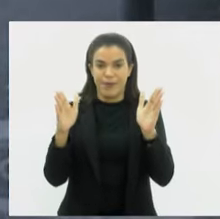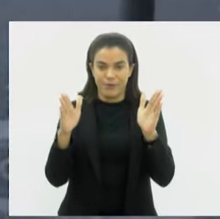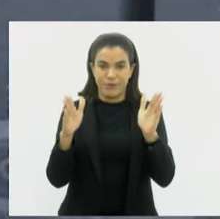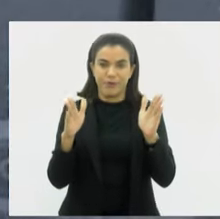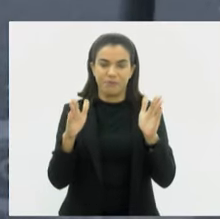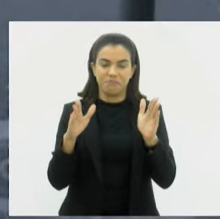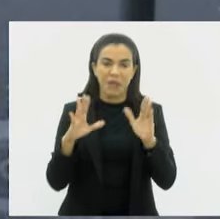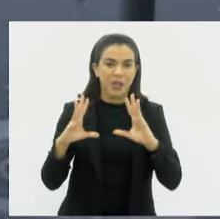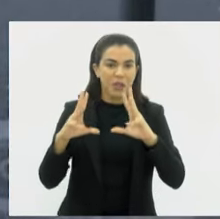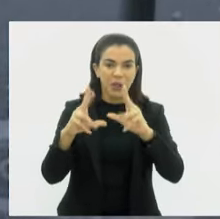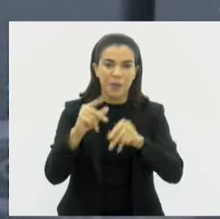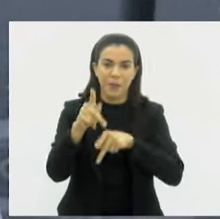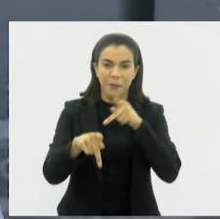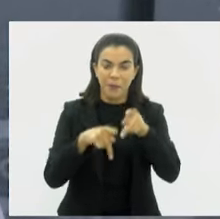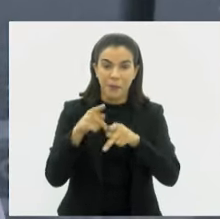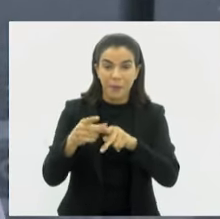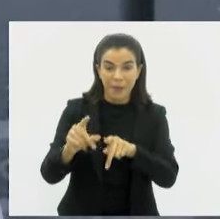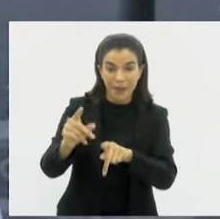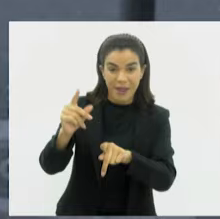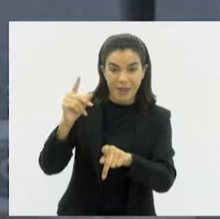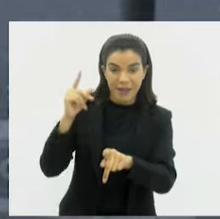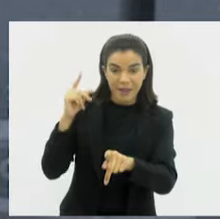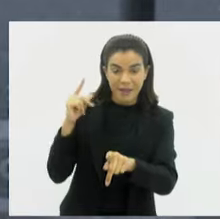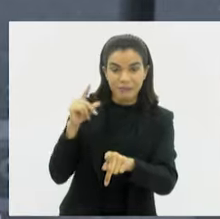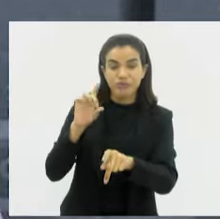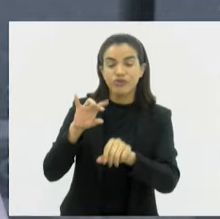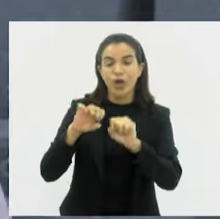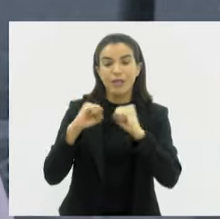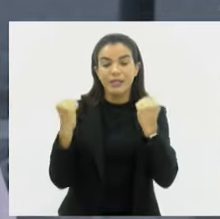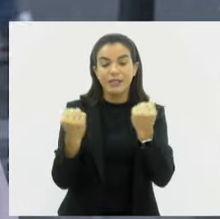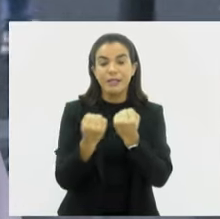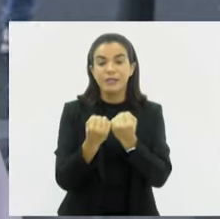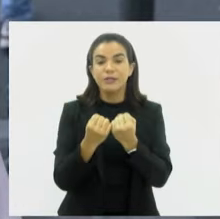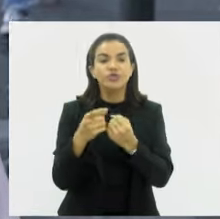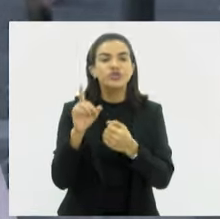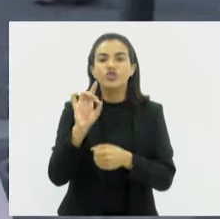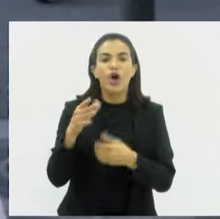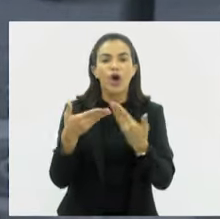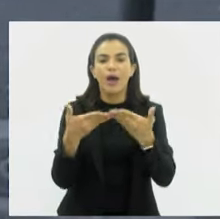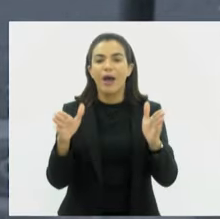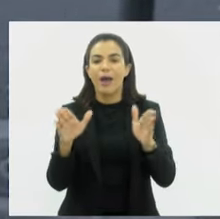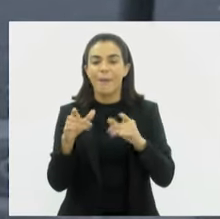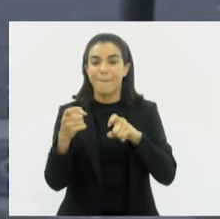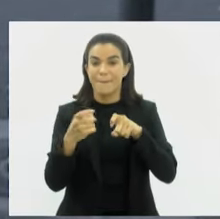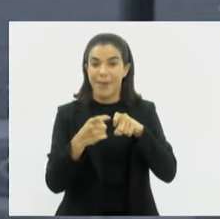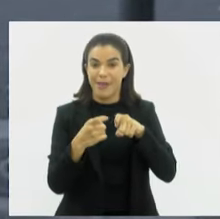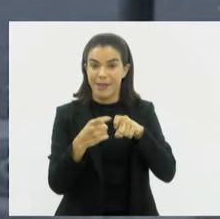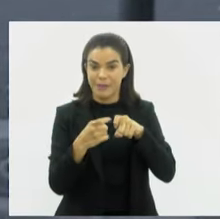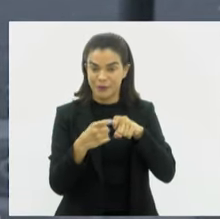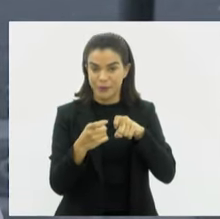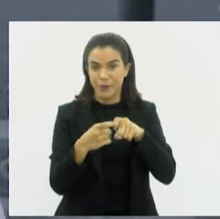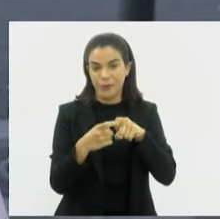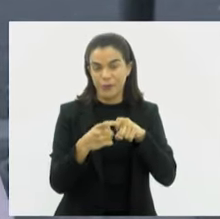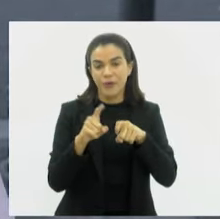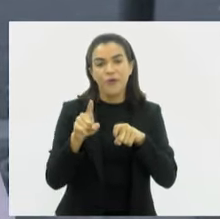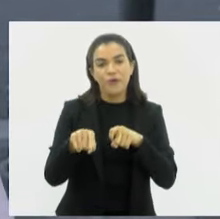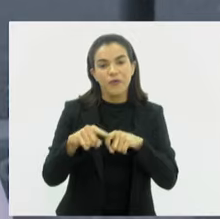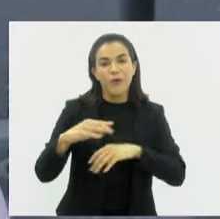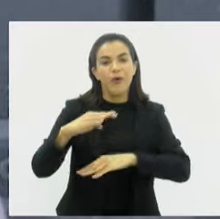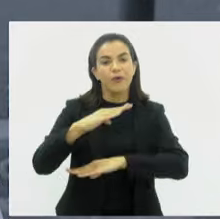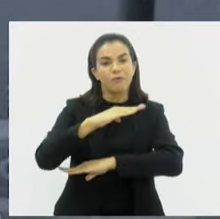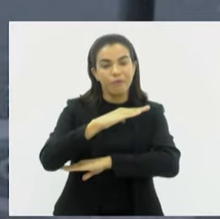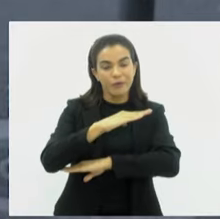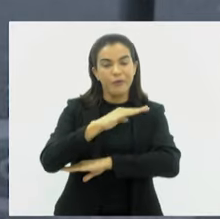Rio de Janeiro, porque antigamente os seminários só eram abertos a médicos. Então, foi o maior público do Museu da Manhã. Foi